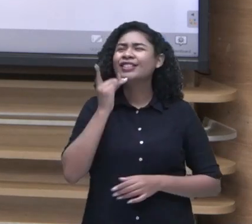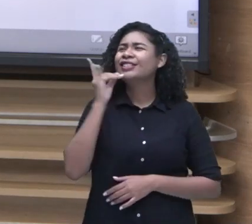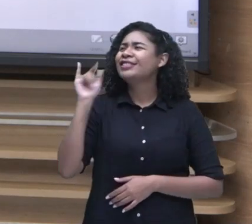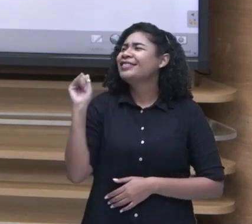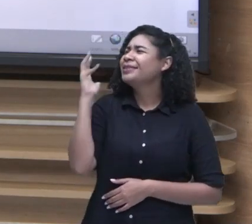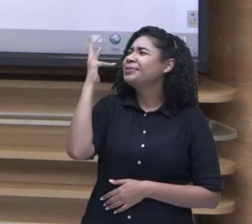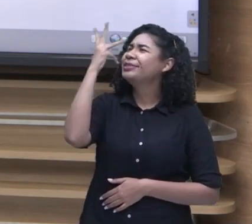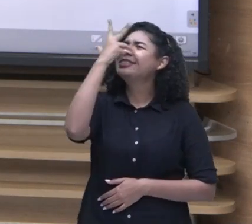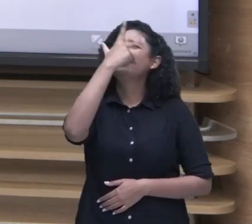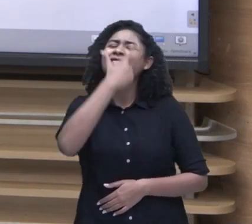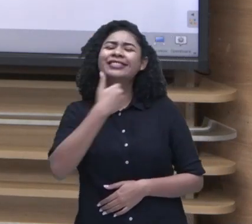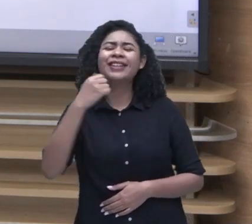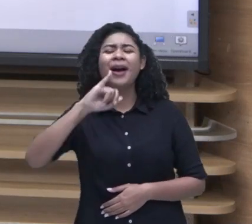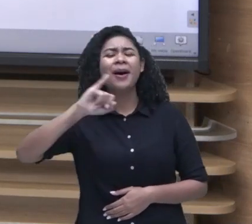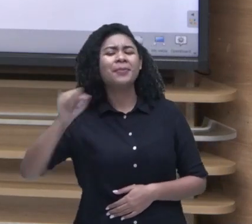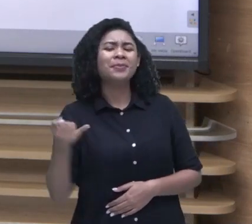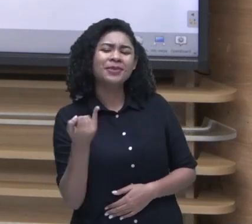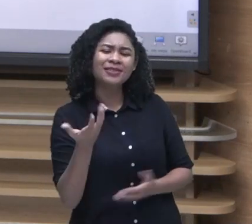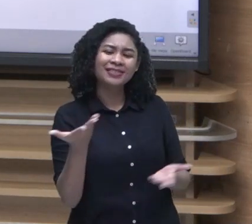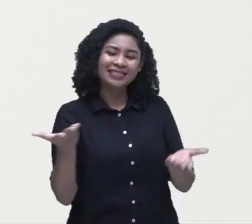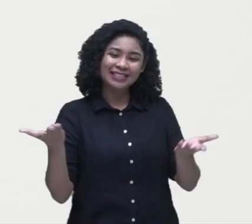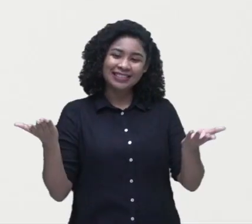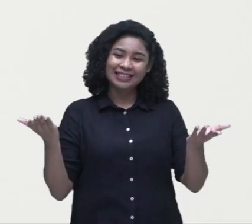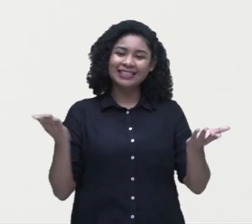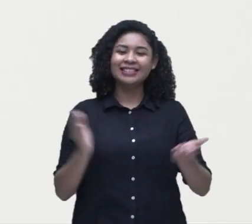lindo, aproveite o dia.